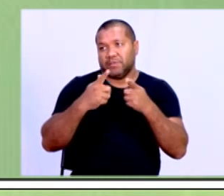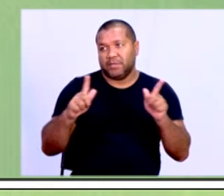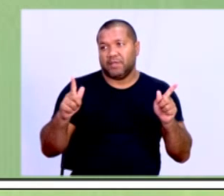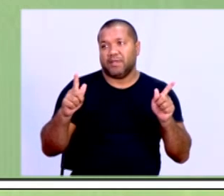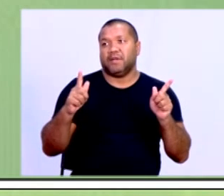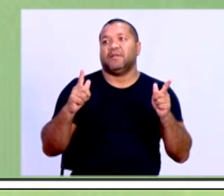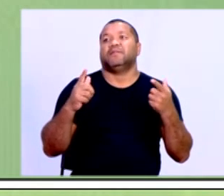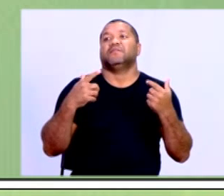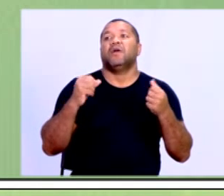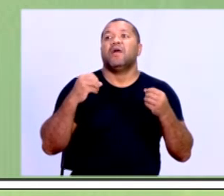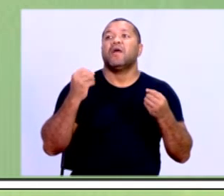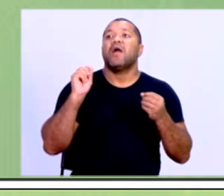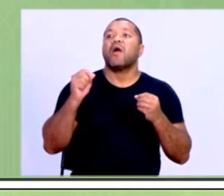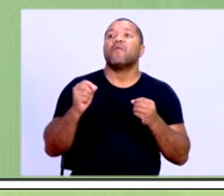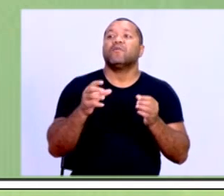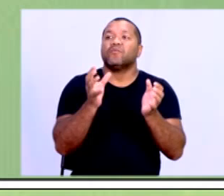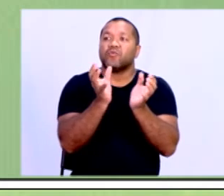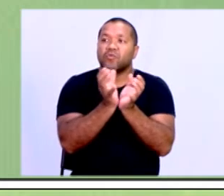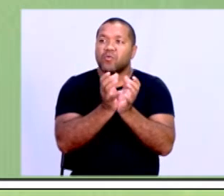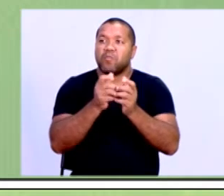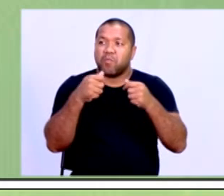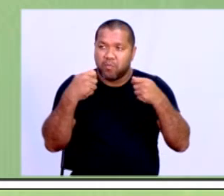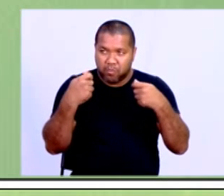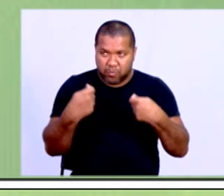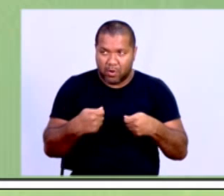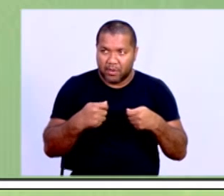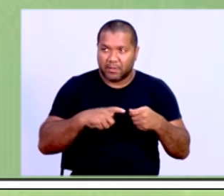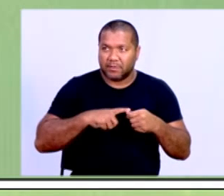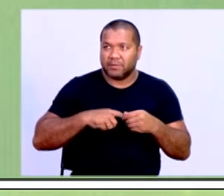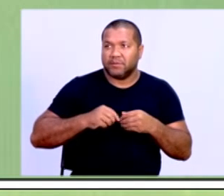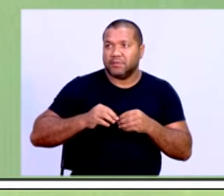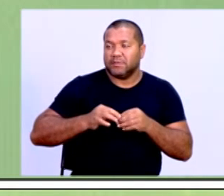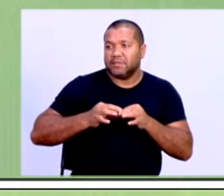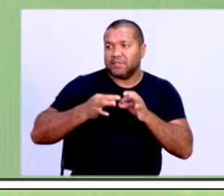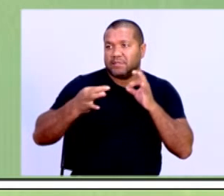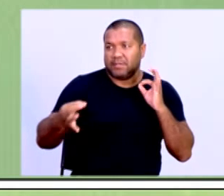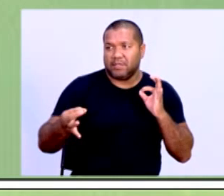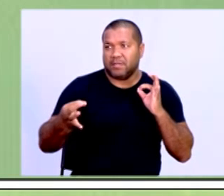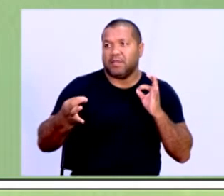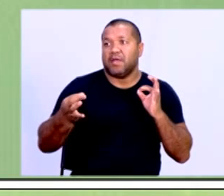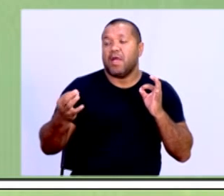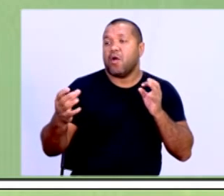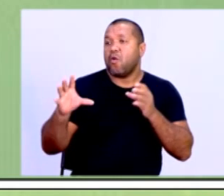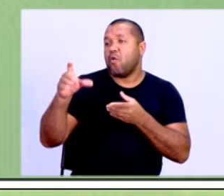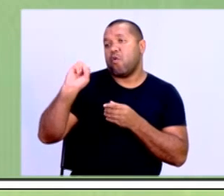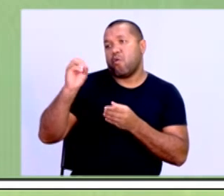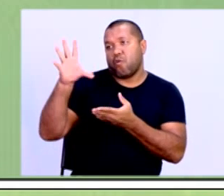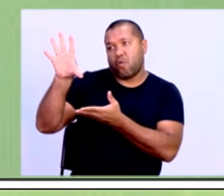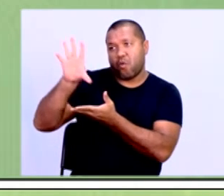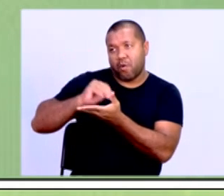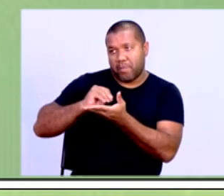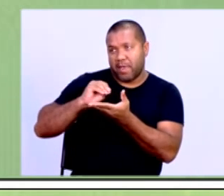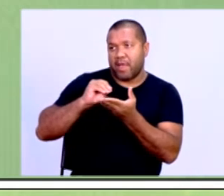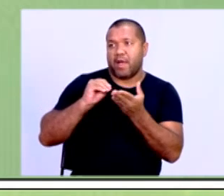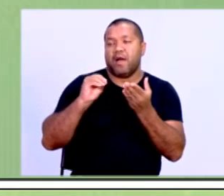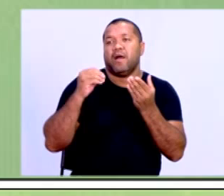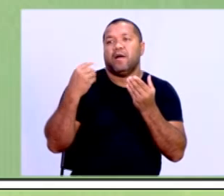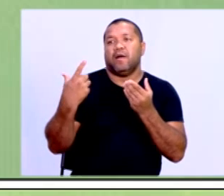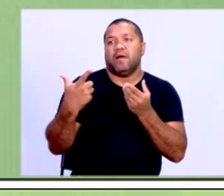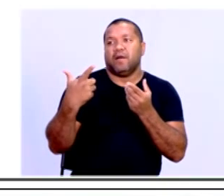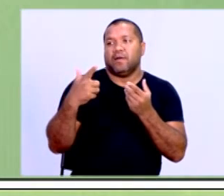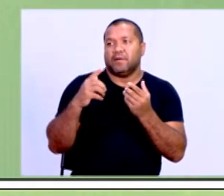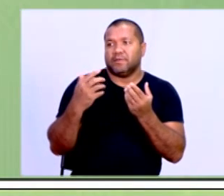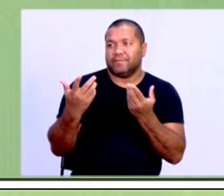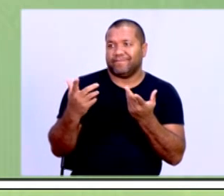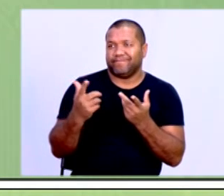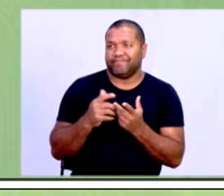uma classe pode estender todas as características de outra e adicionar algumas coisas a mais. Veremos